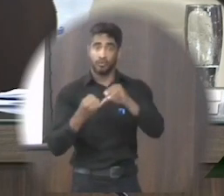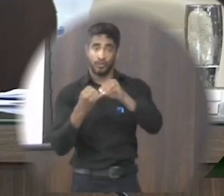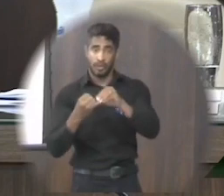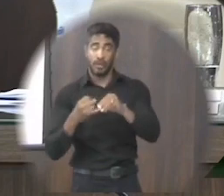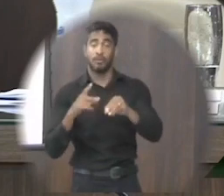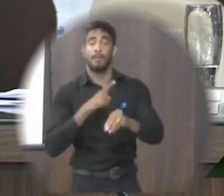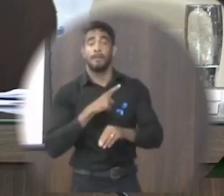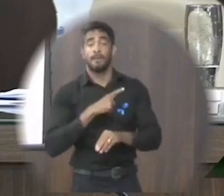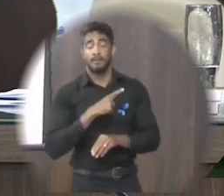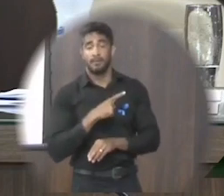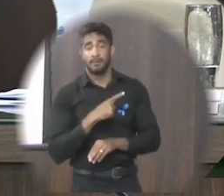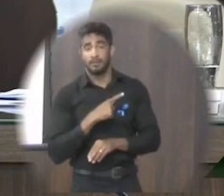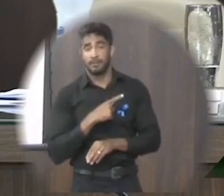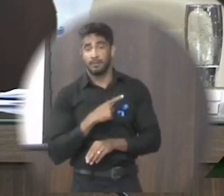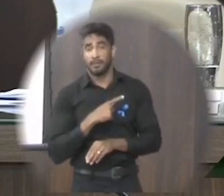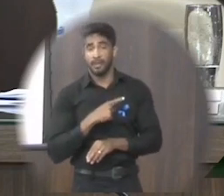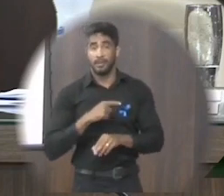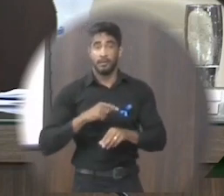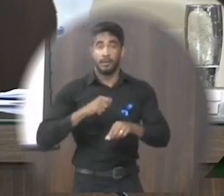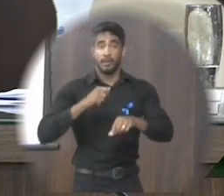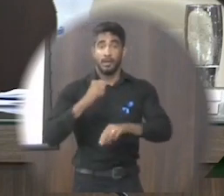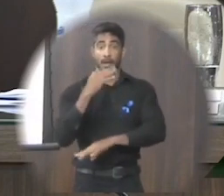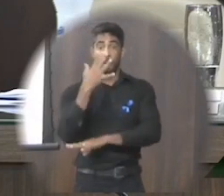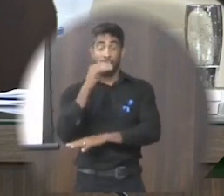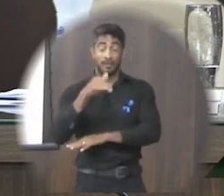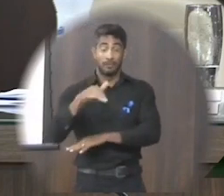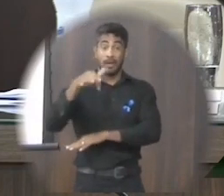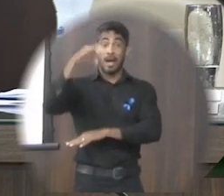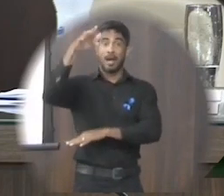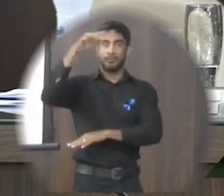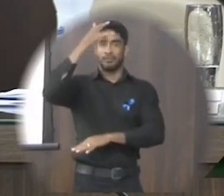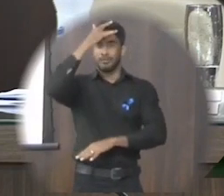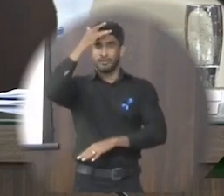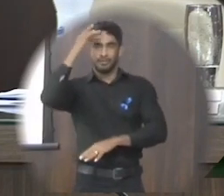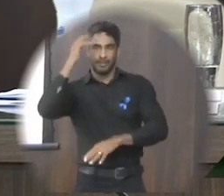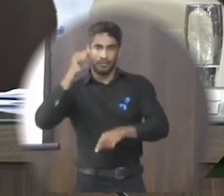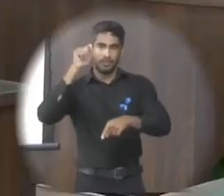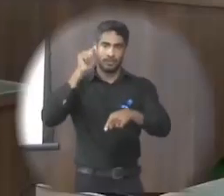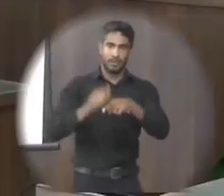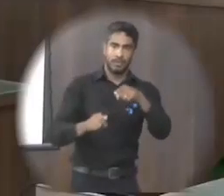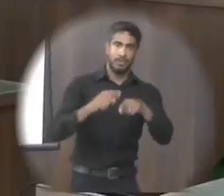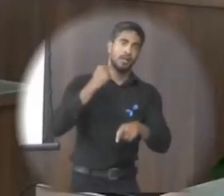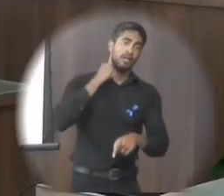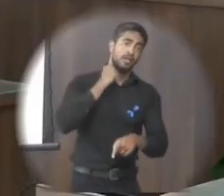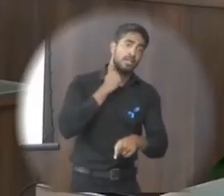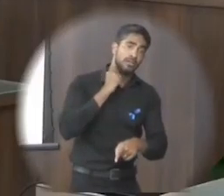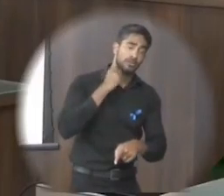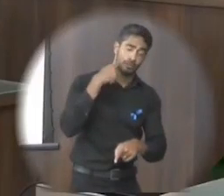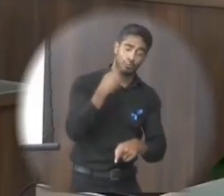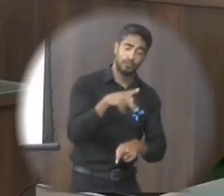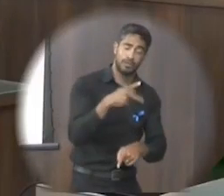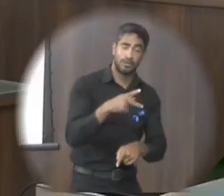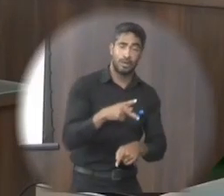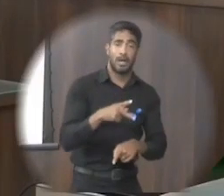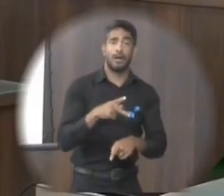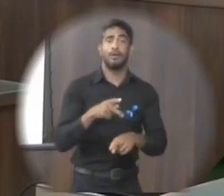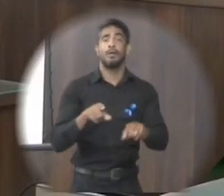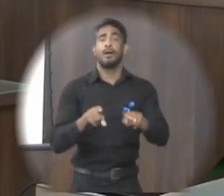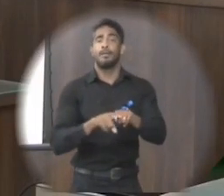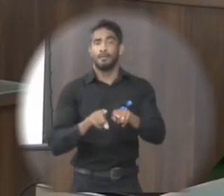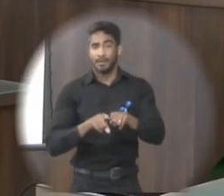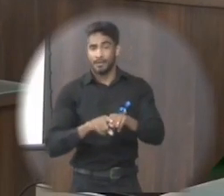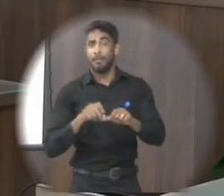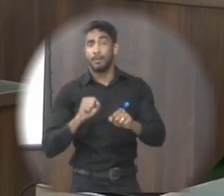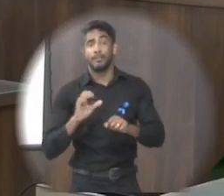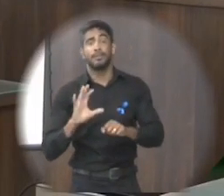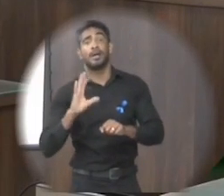apresentam mato muito alto, a população tende a jogar entulhos e lixo no local, propiciando a criação de animais peçonhentos